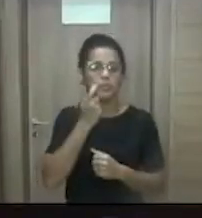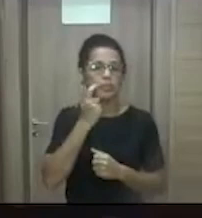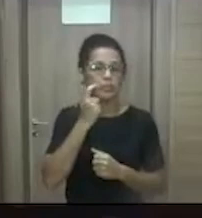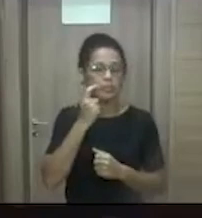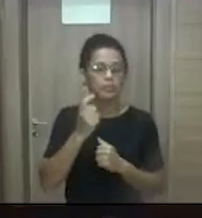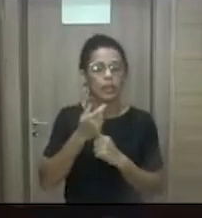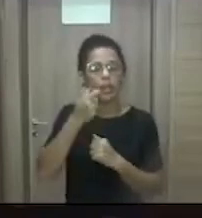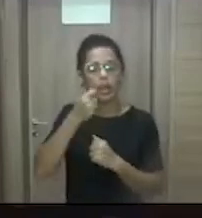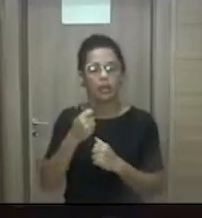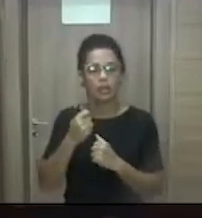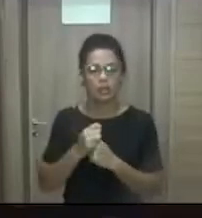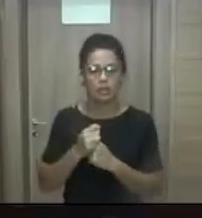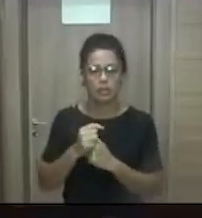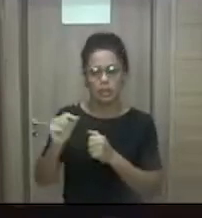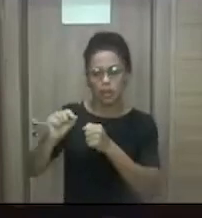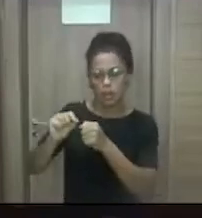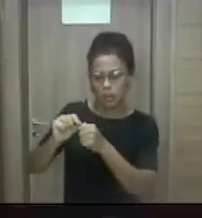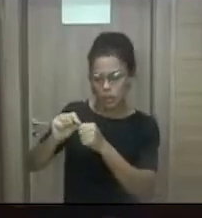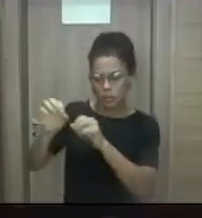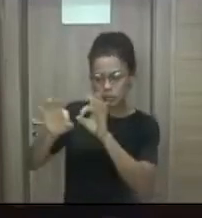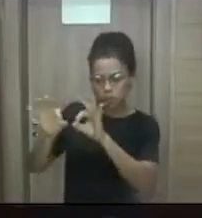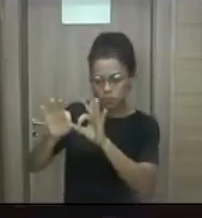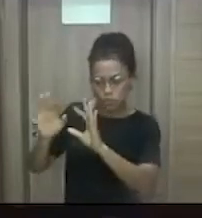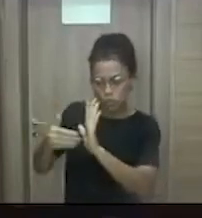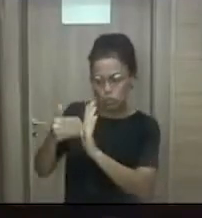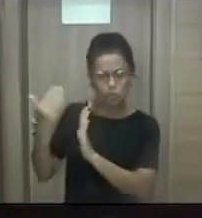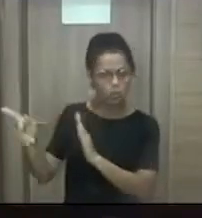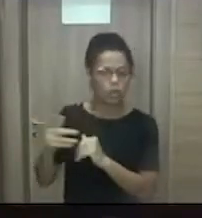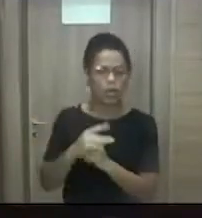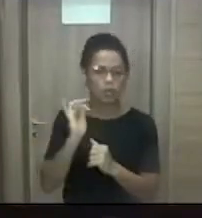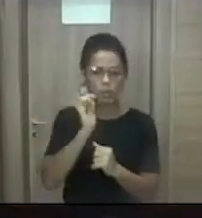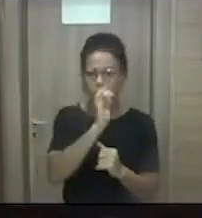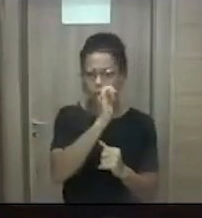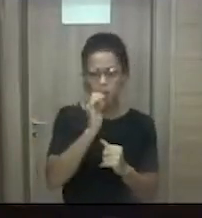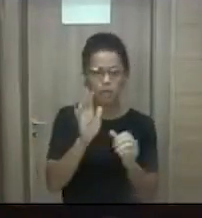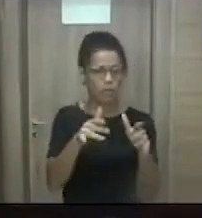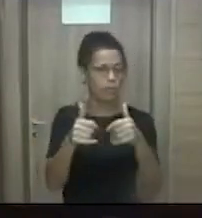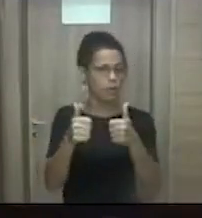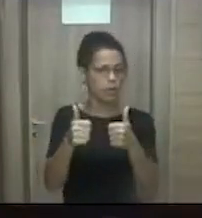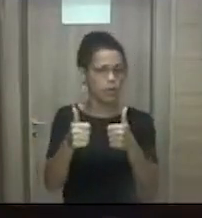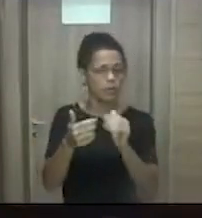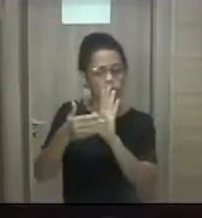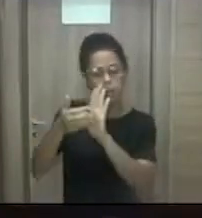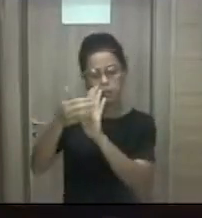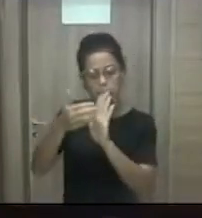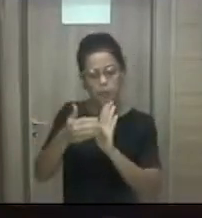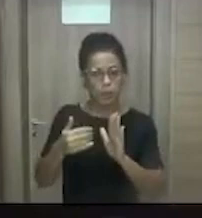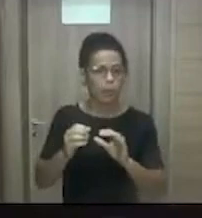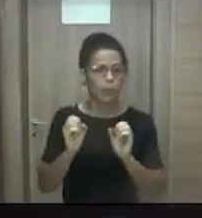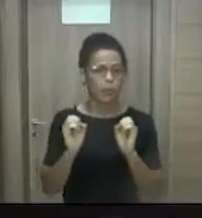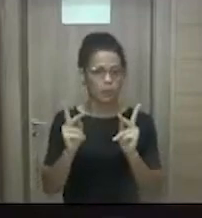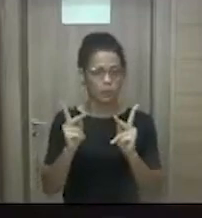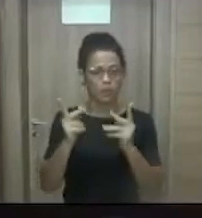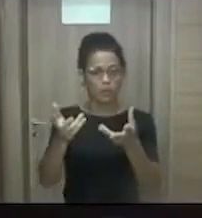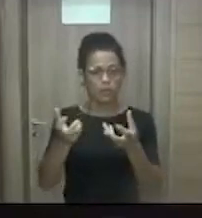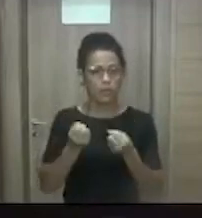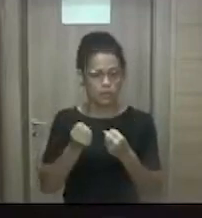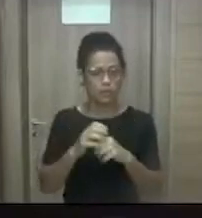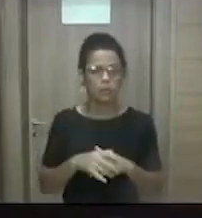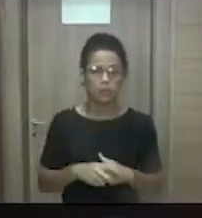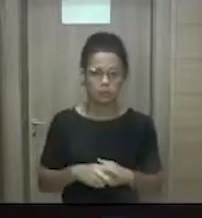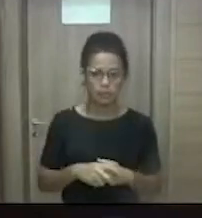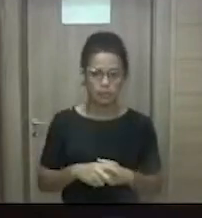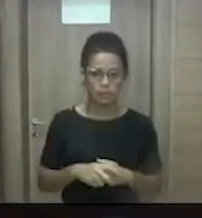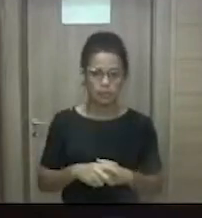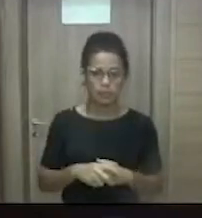restauração que ele precisa fazer, faz tudo lá, deixa a boca arrumadinha, orienta escovação, ele fica beleza, remove o cálculo, está pronto para receber a prótese. Isso